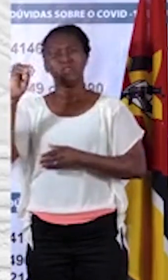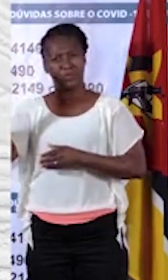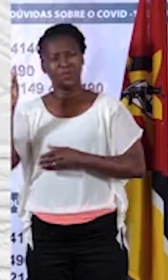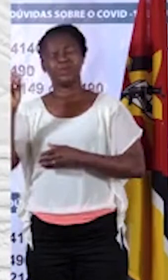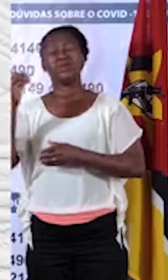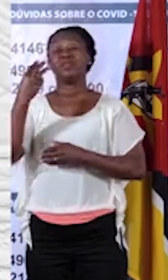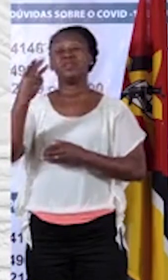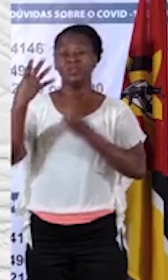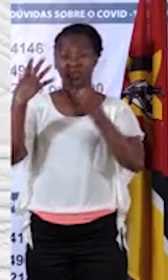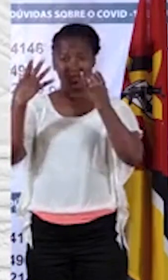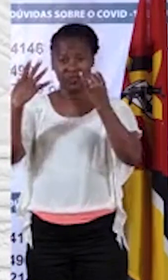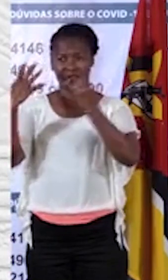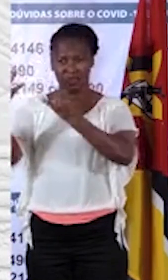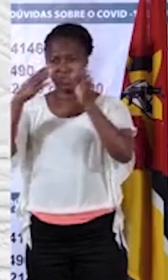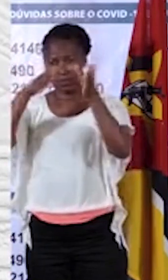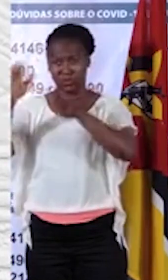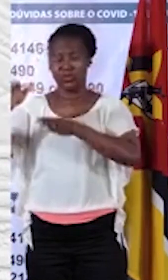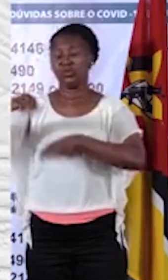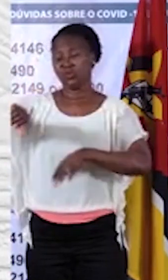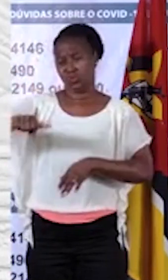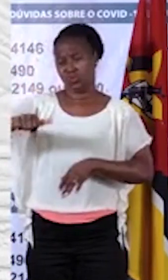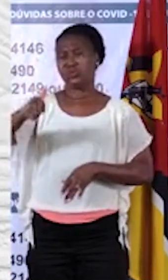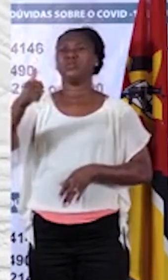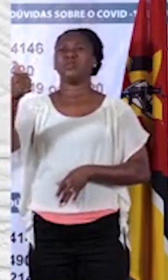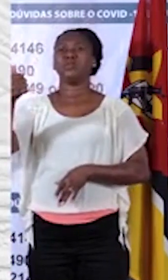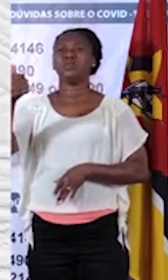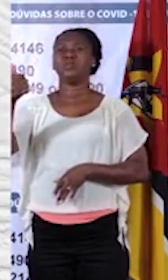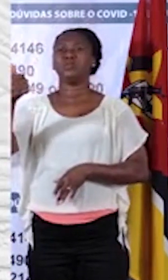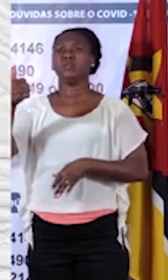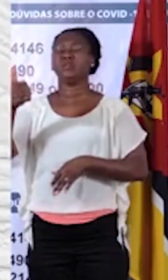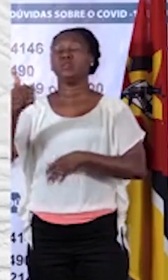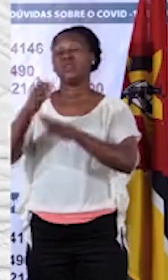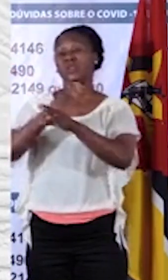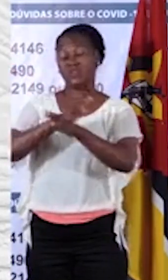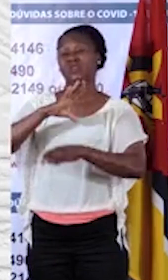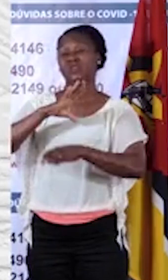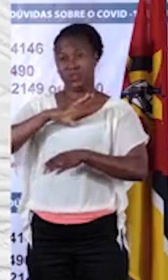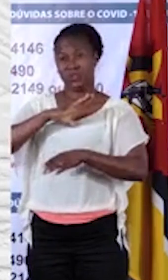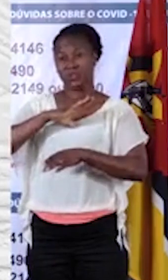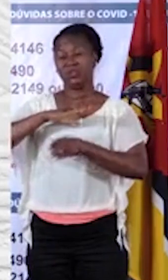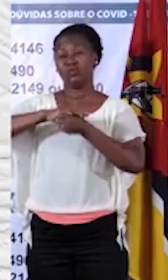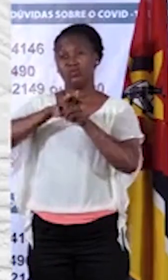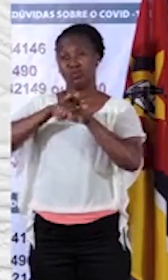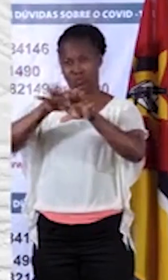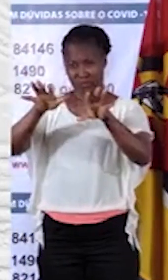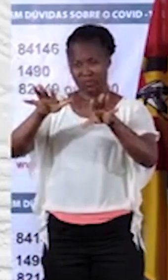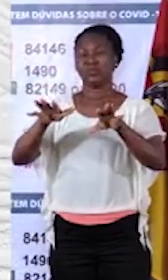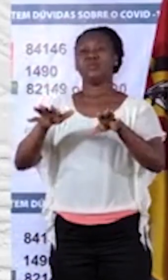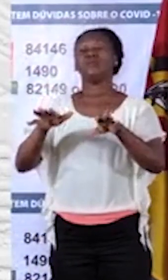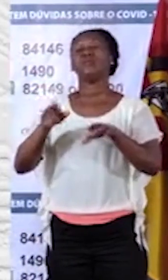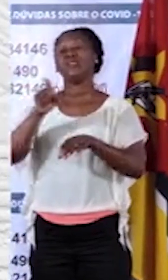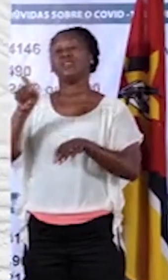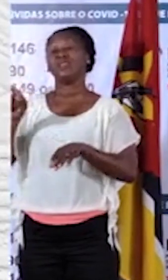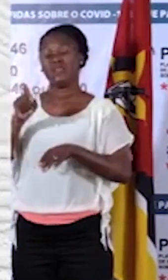2.248.366 pessoas completamente recuperadas da infecção prévia de Covid-19. Destas